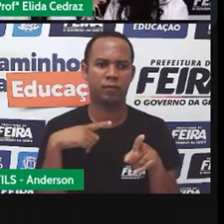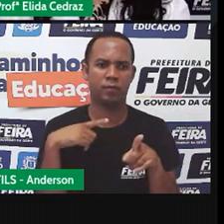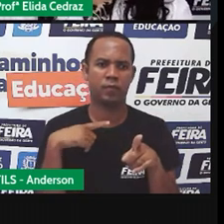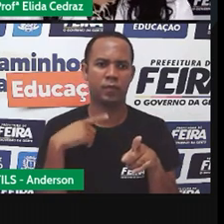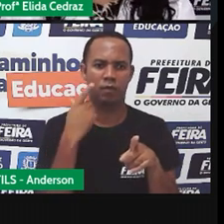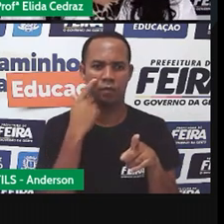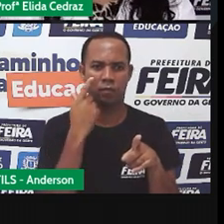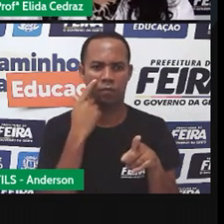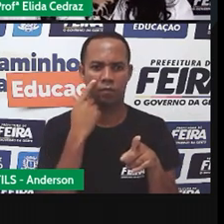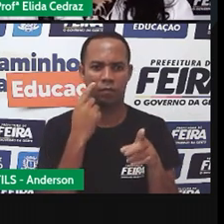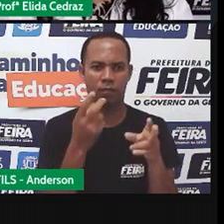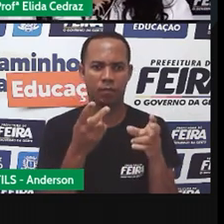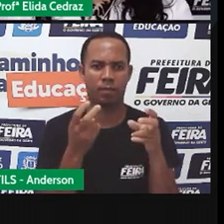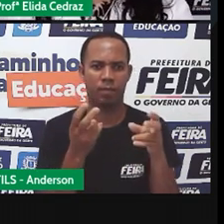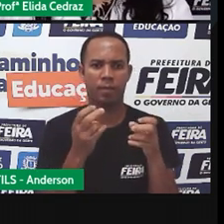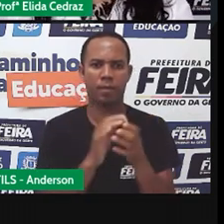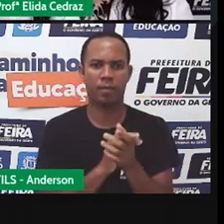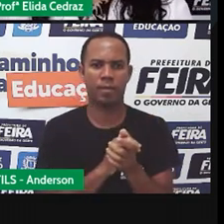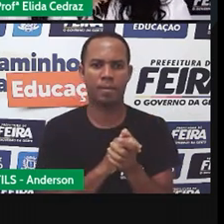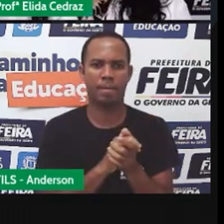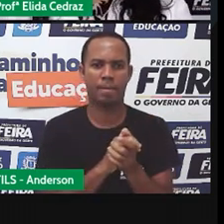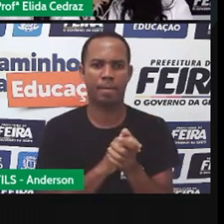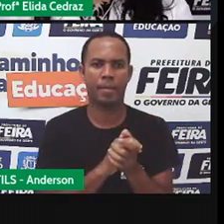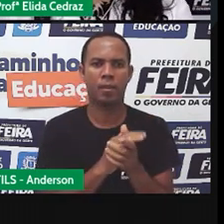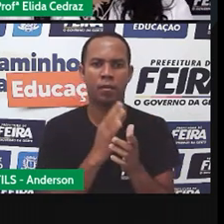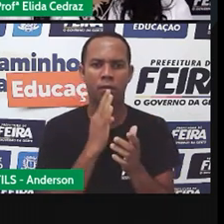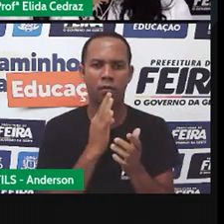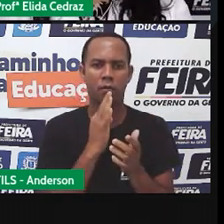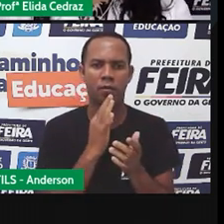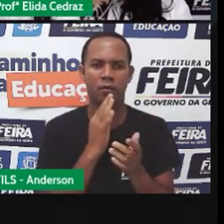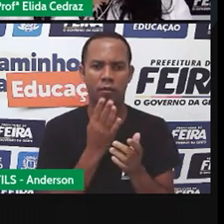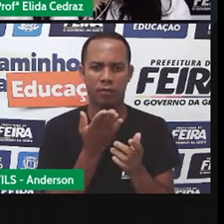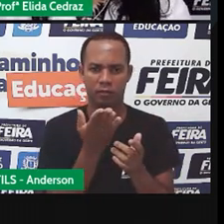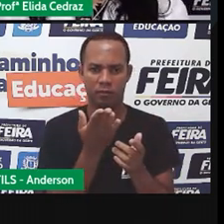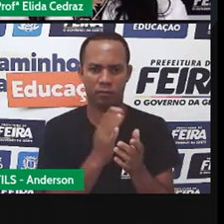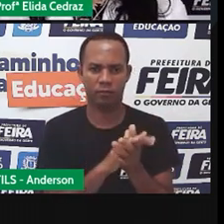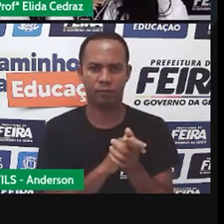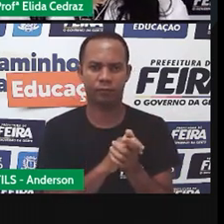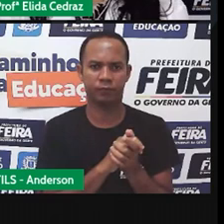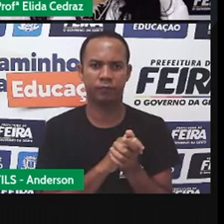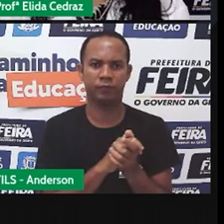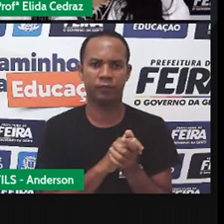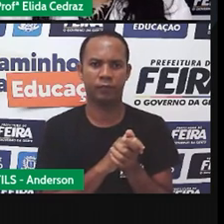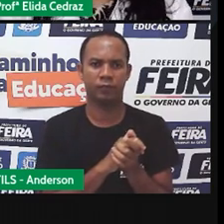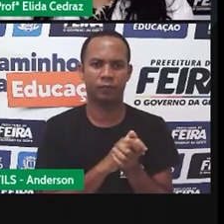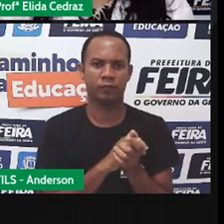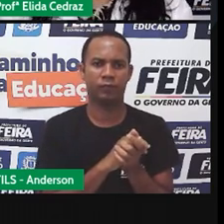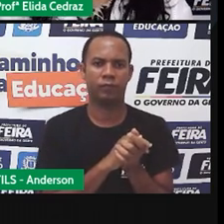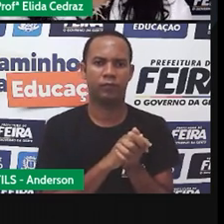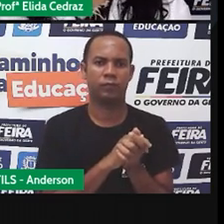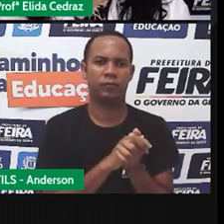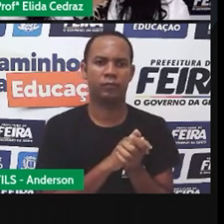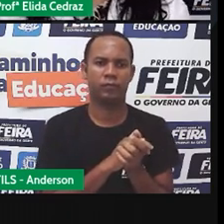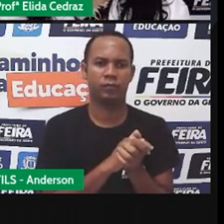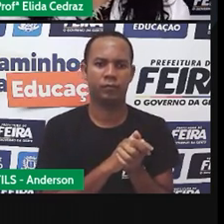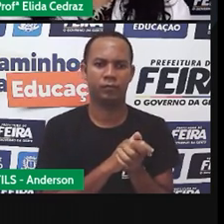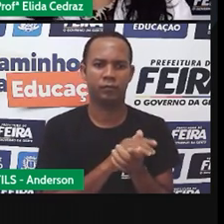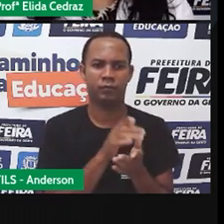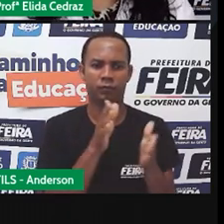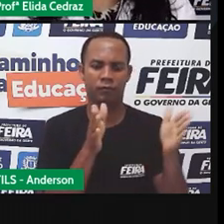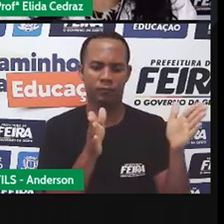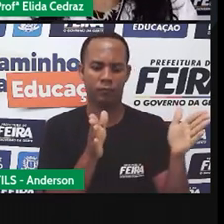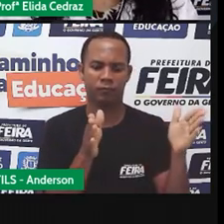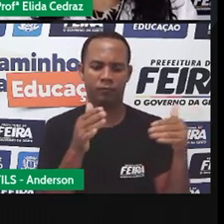esses objetos que estão aí. Você conhece todos eles? Isso. O primeiro